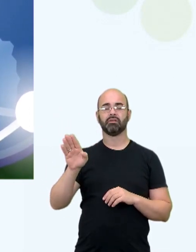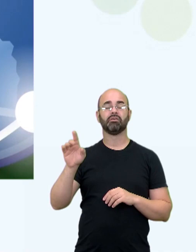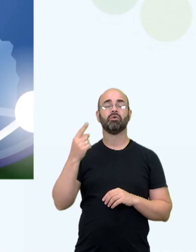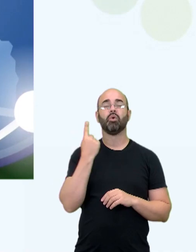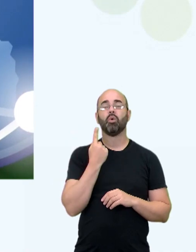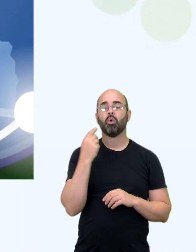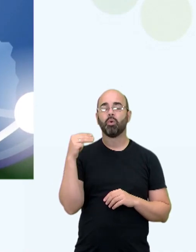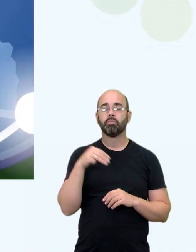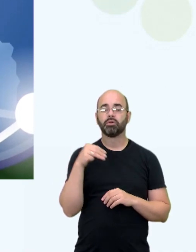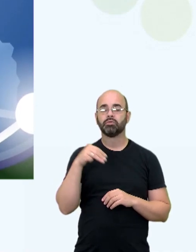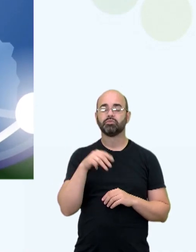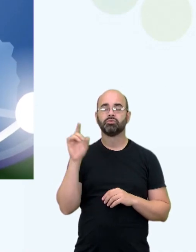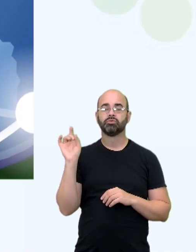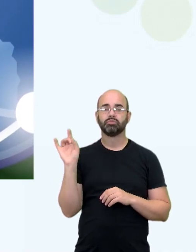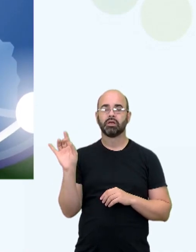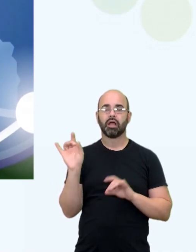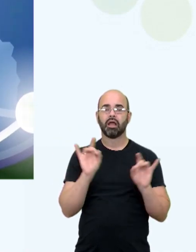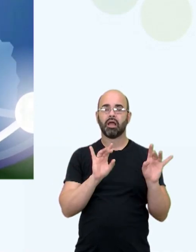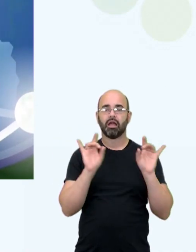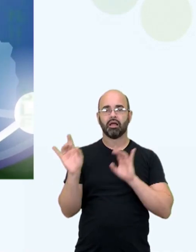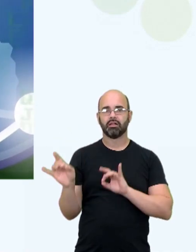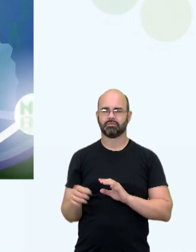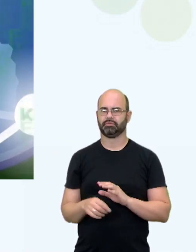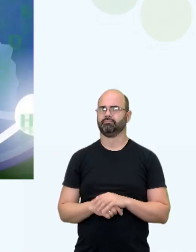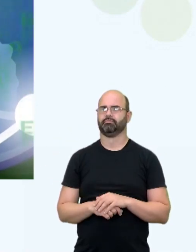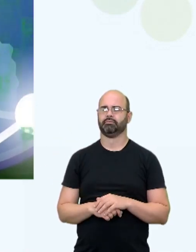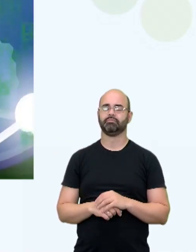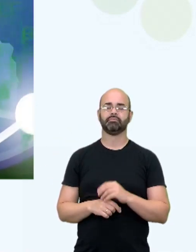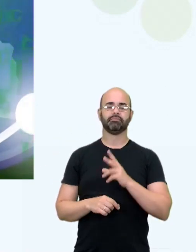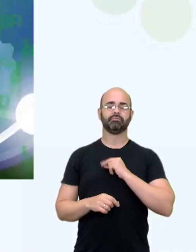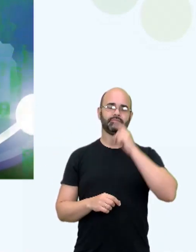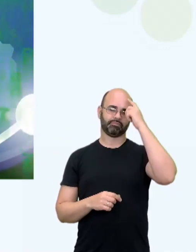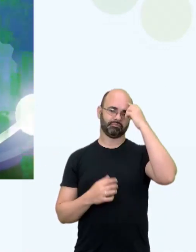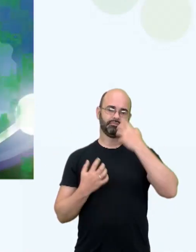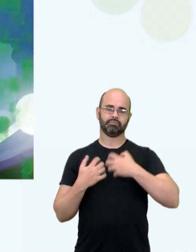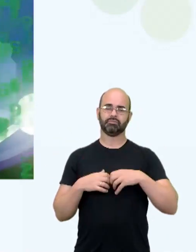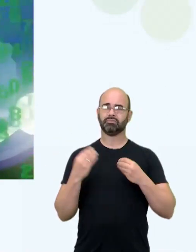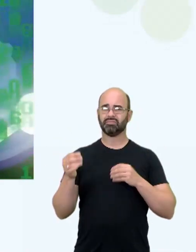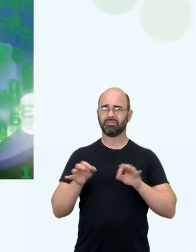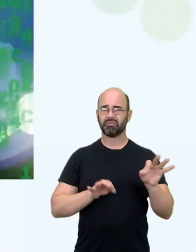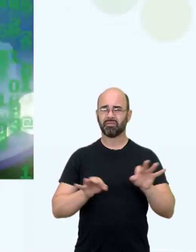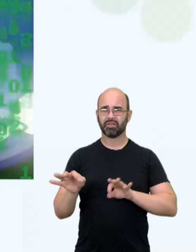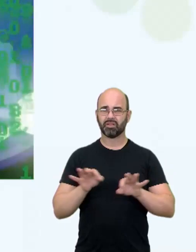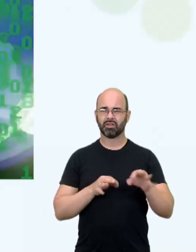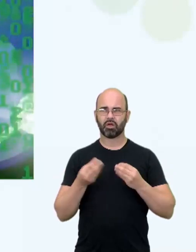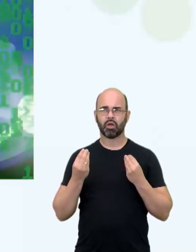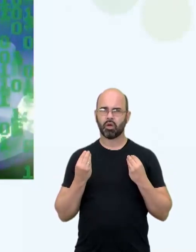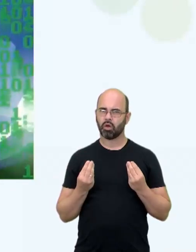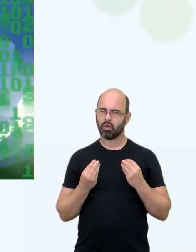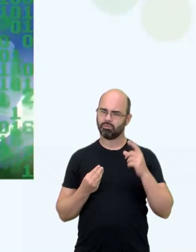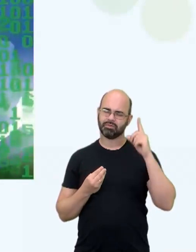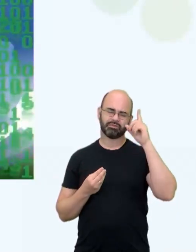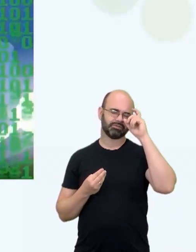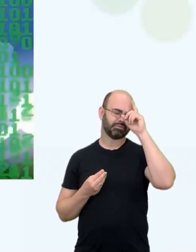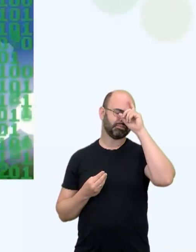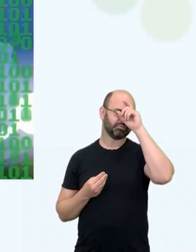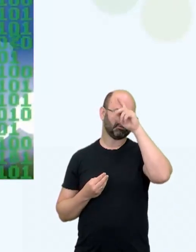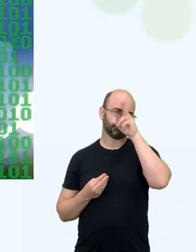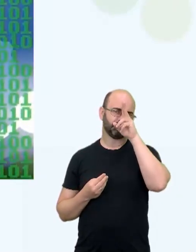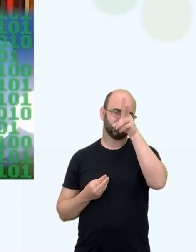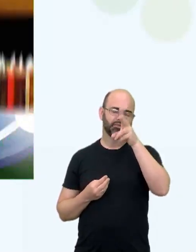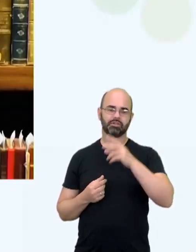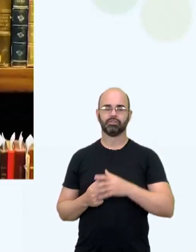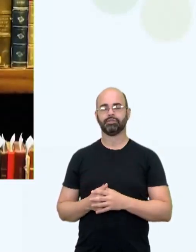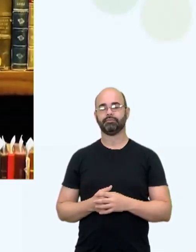cada minuto. Nesse cenário, é fácil observar como a organização disso tudo é algo extremamente complexo. O